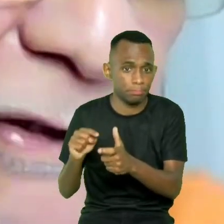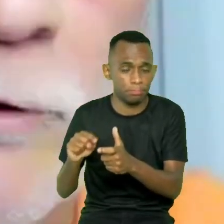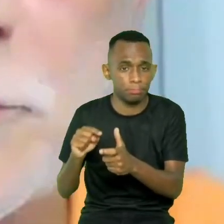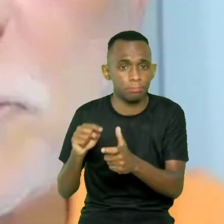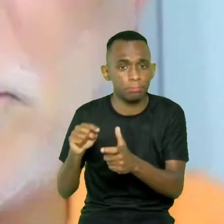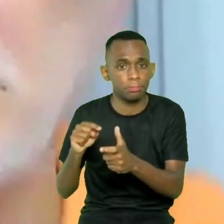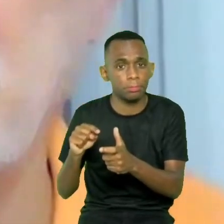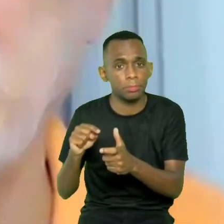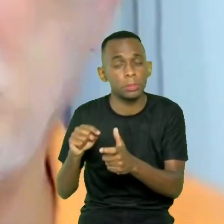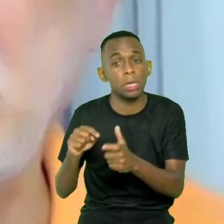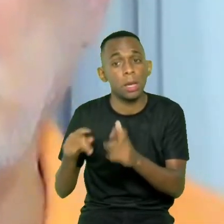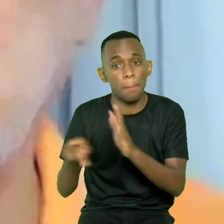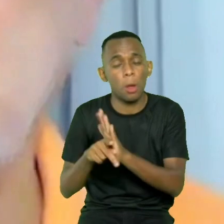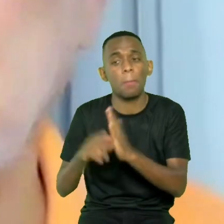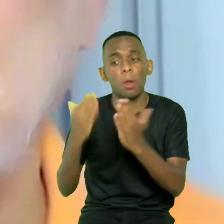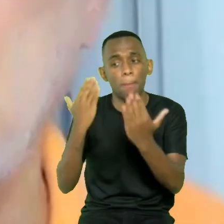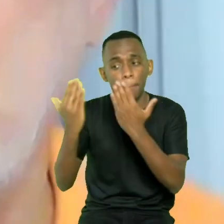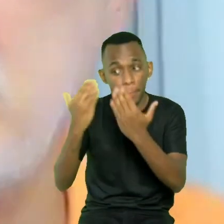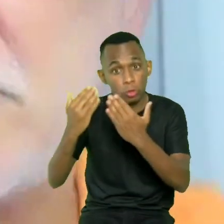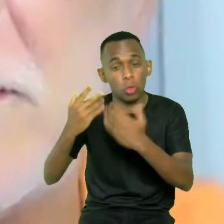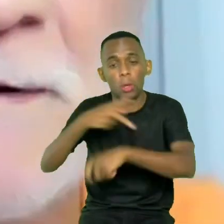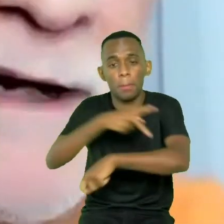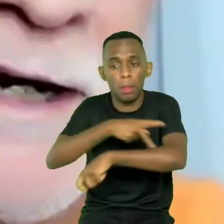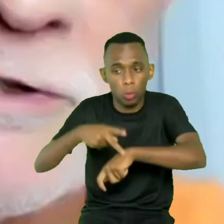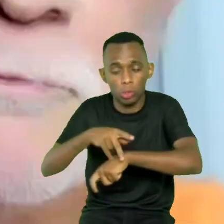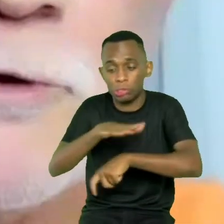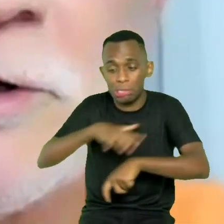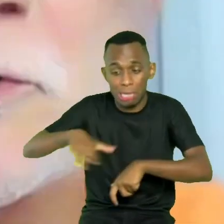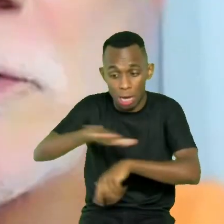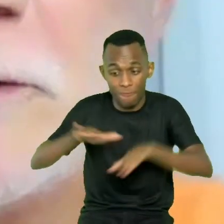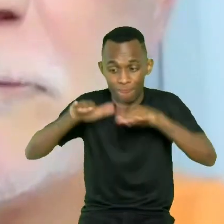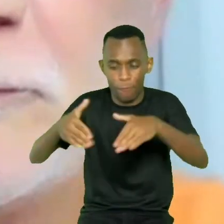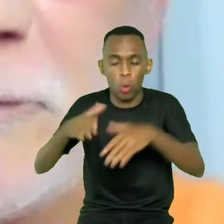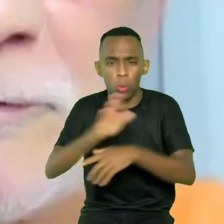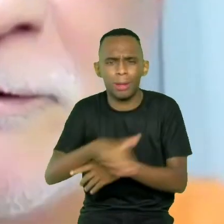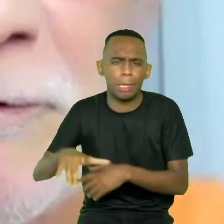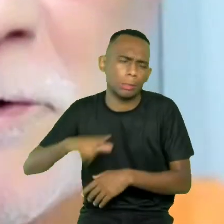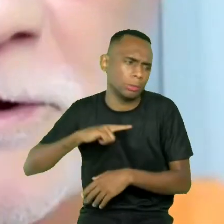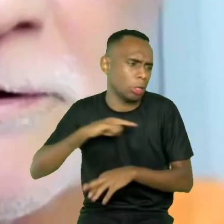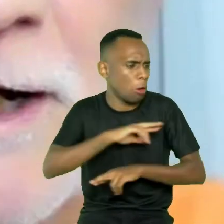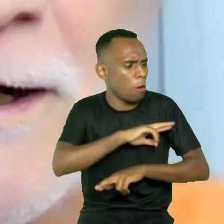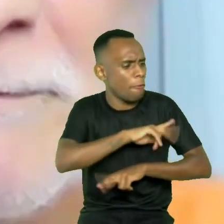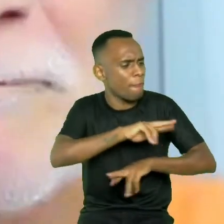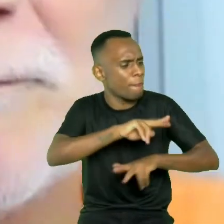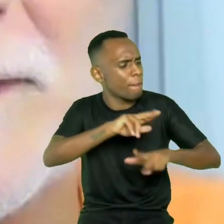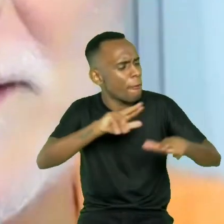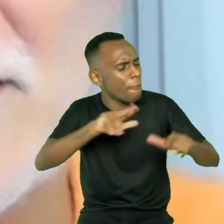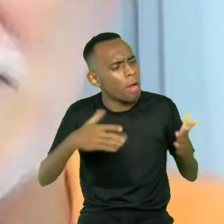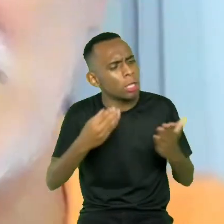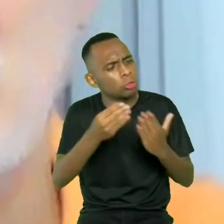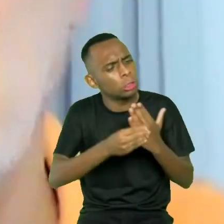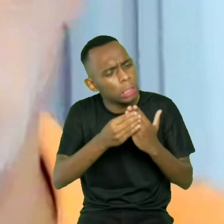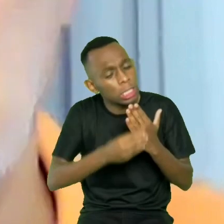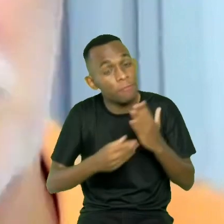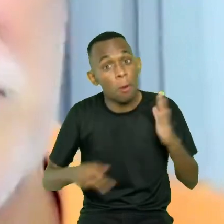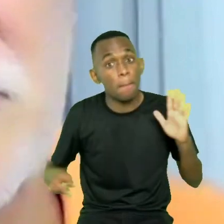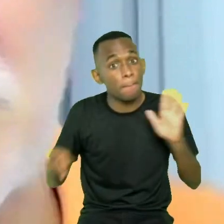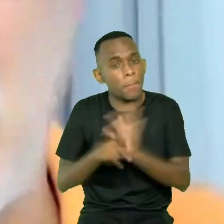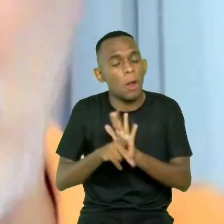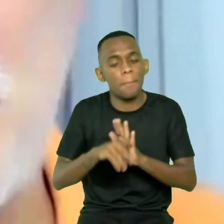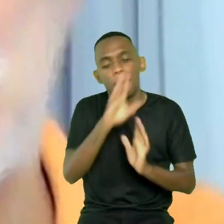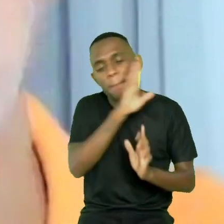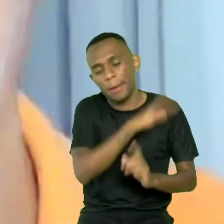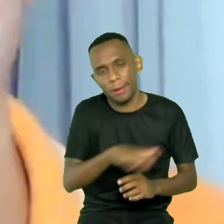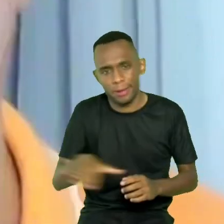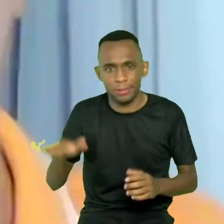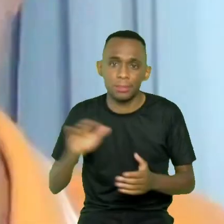de psicologia para crianças e tudo mais, aí tinha um monte de livros infantis lá. Então,